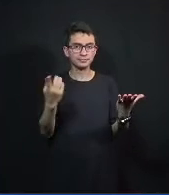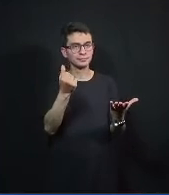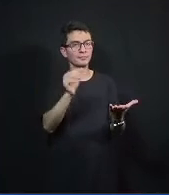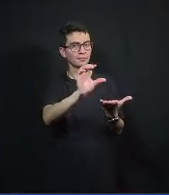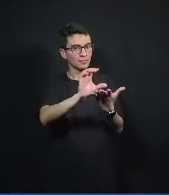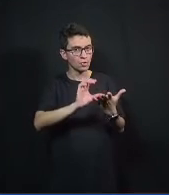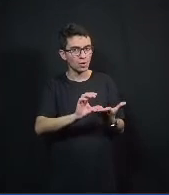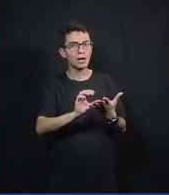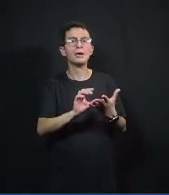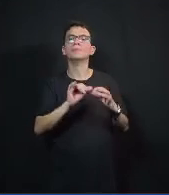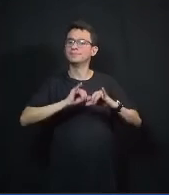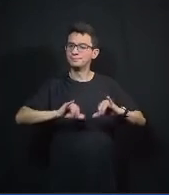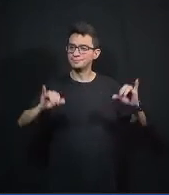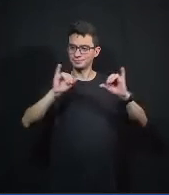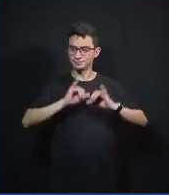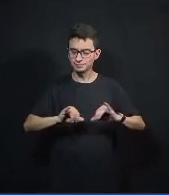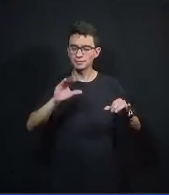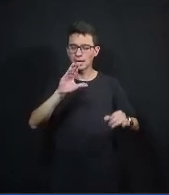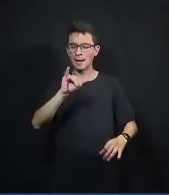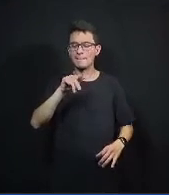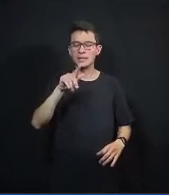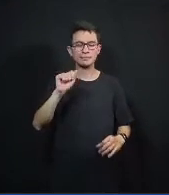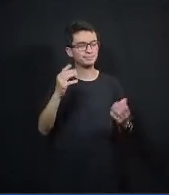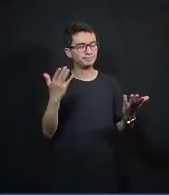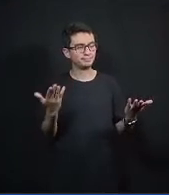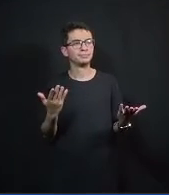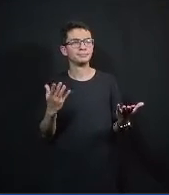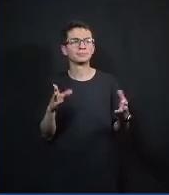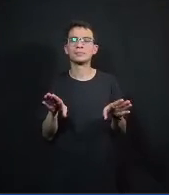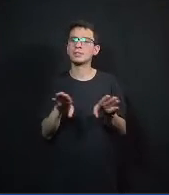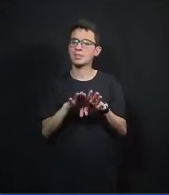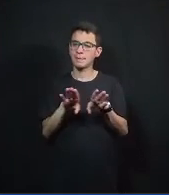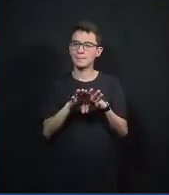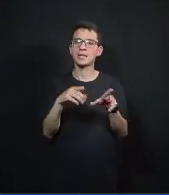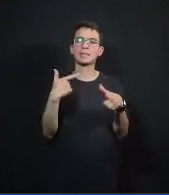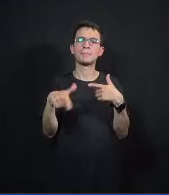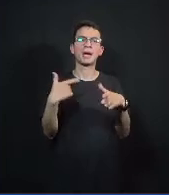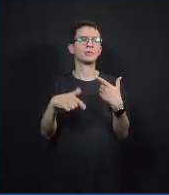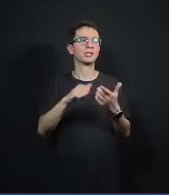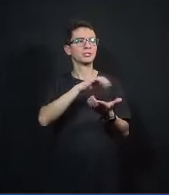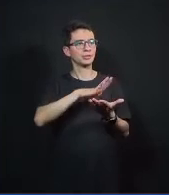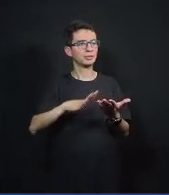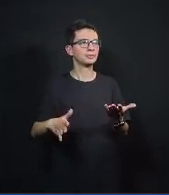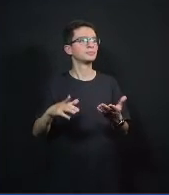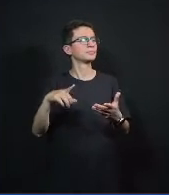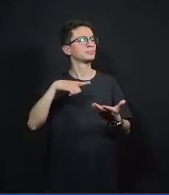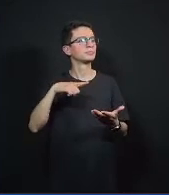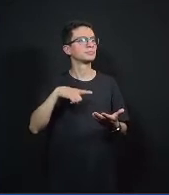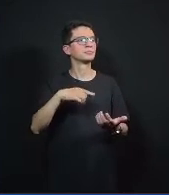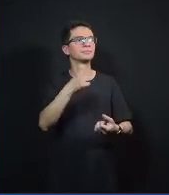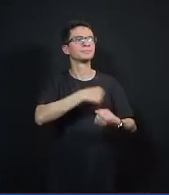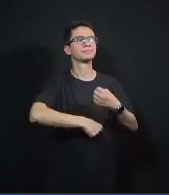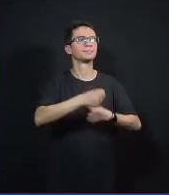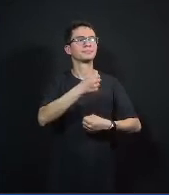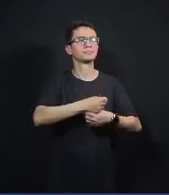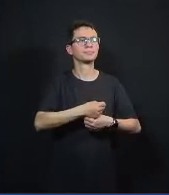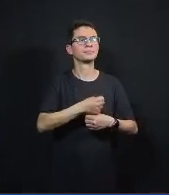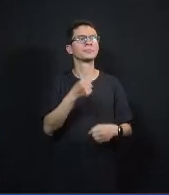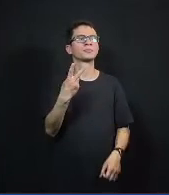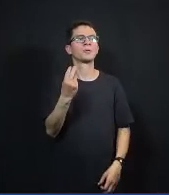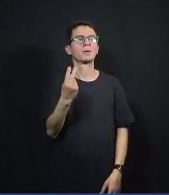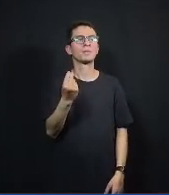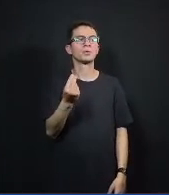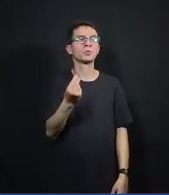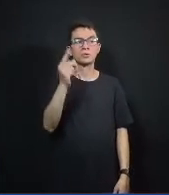ano passado, quando nós iniciamos o planejamento das atividades preparatórias para as eleições municipais de 2020, não se